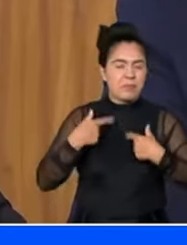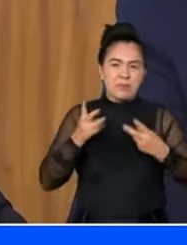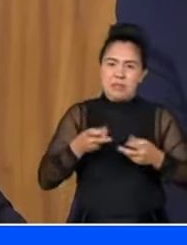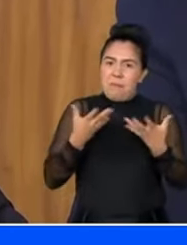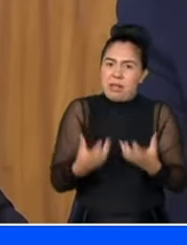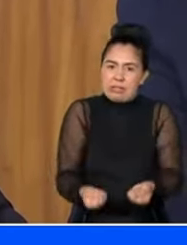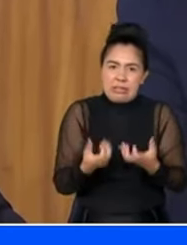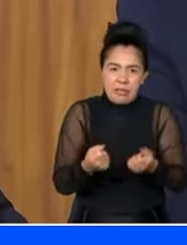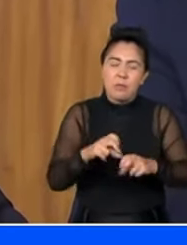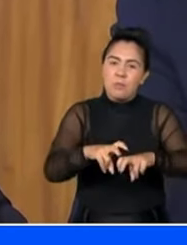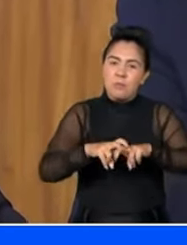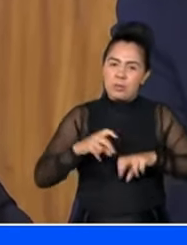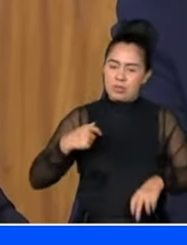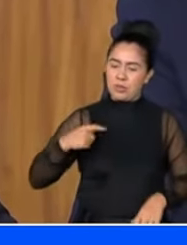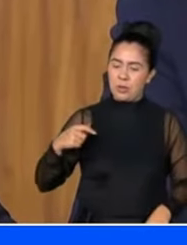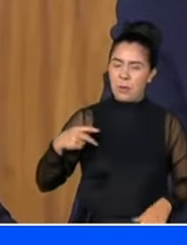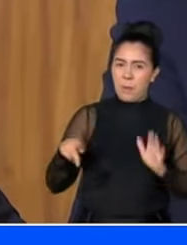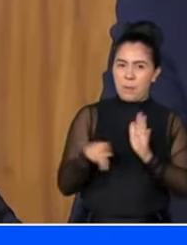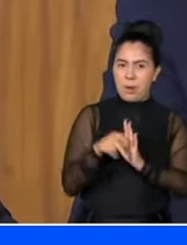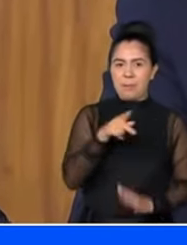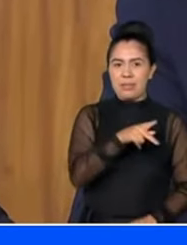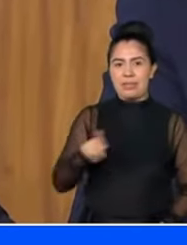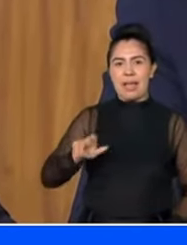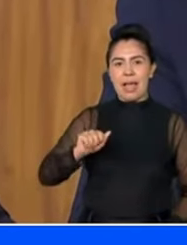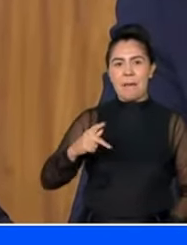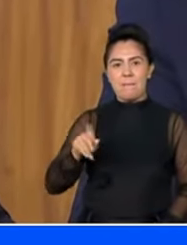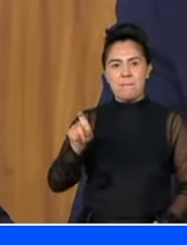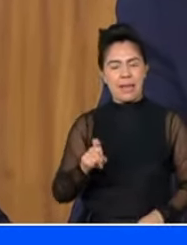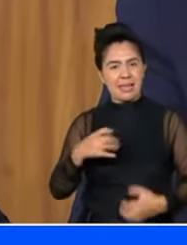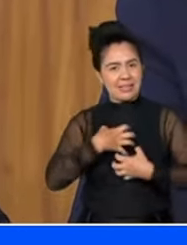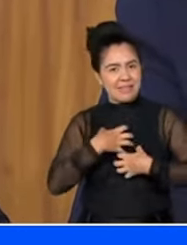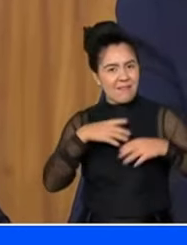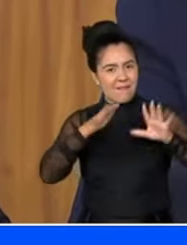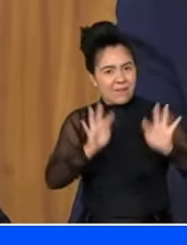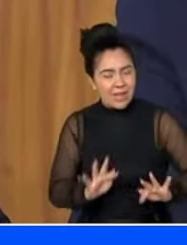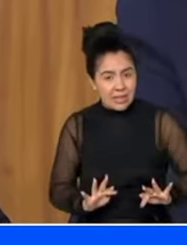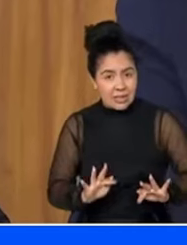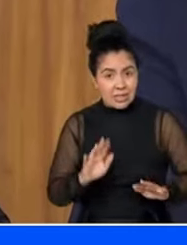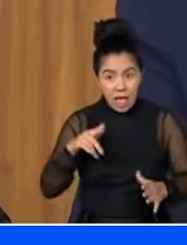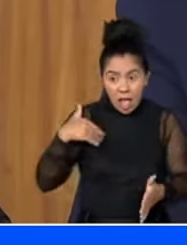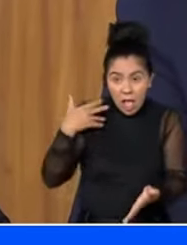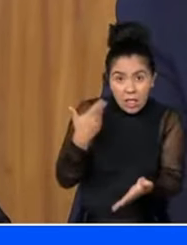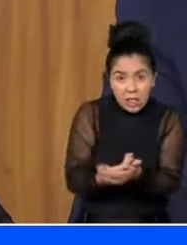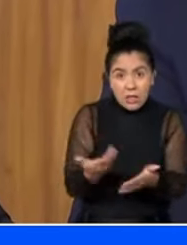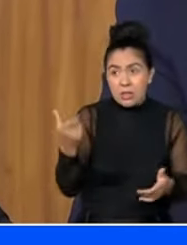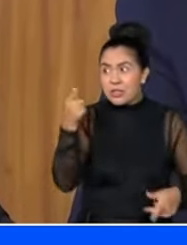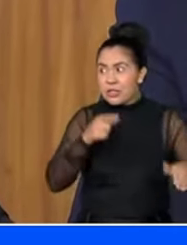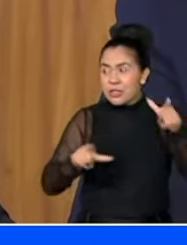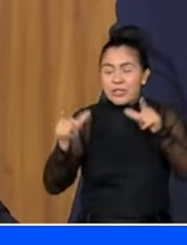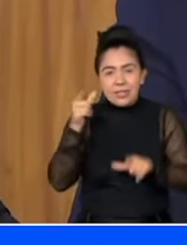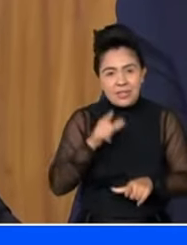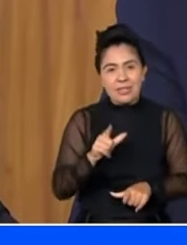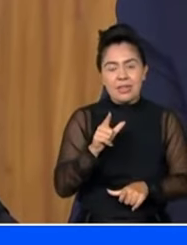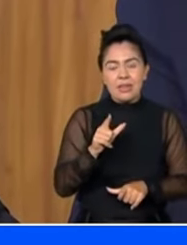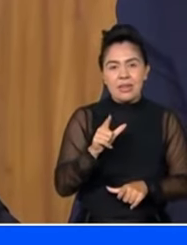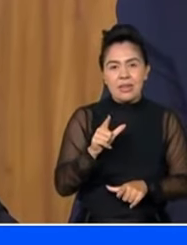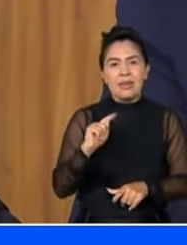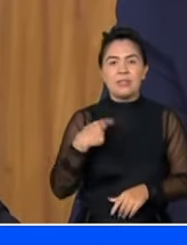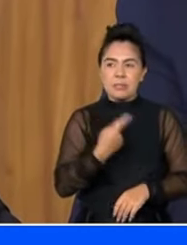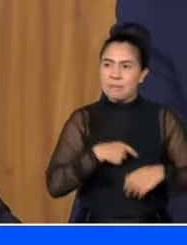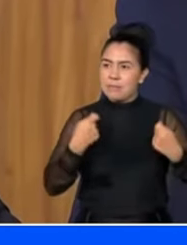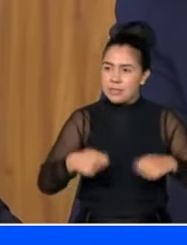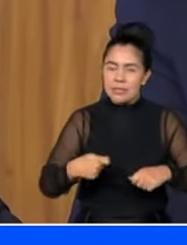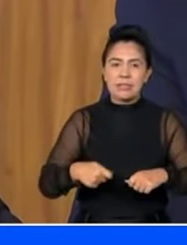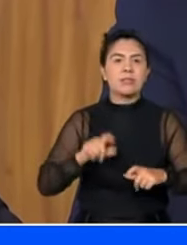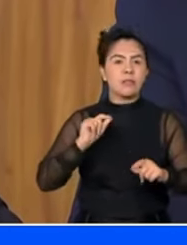na Apex, muito feliz, muito animado. E eu digo, se nós fizemos tudo isso até aqui, Nesses últimos 2 anos, nós vamos ter que dobrar a aposta e